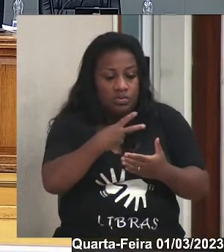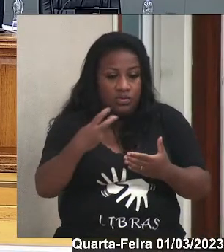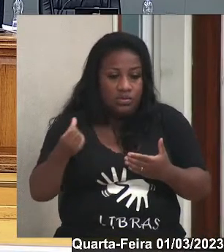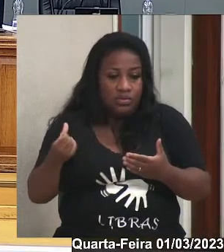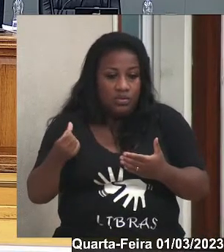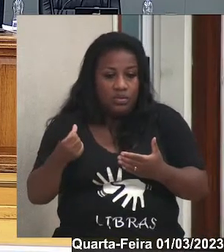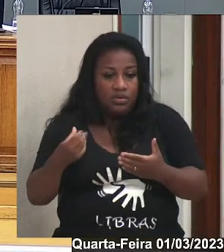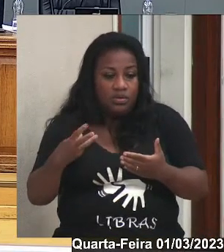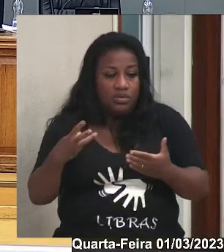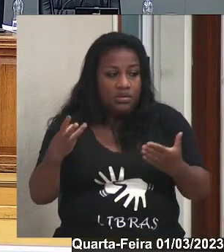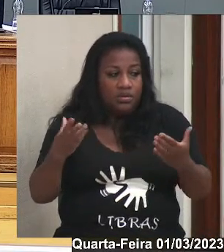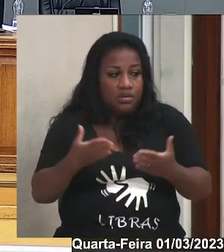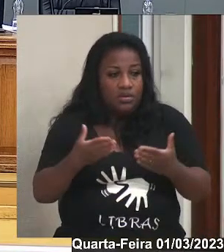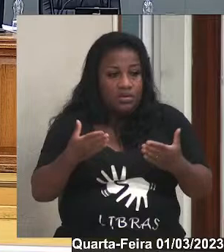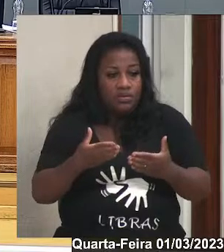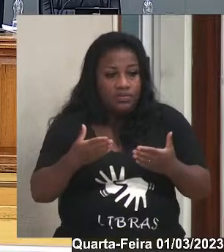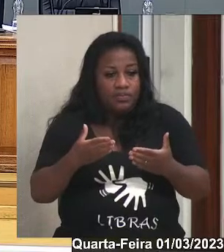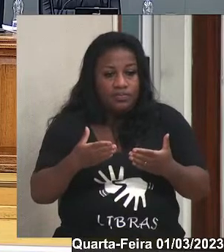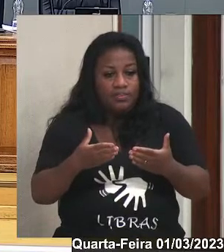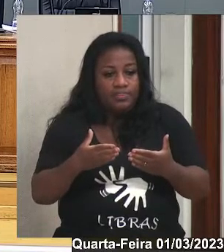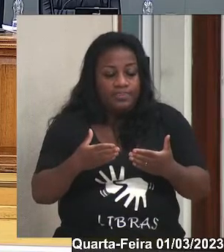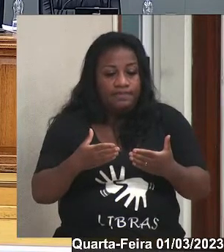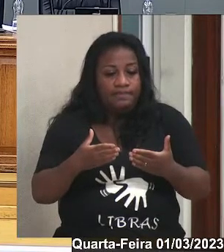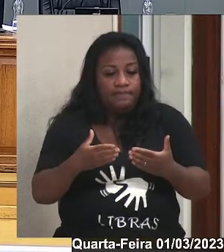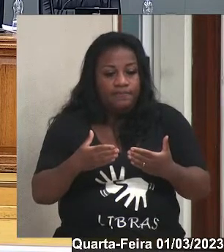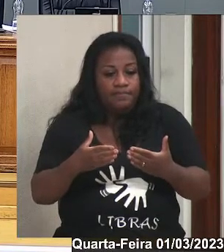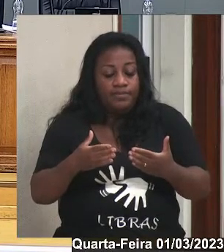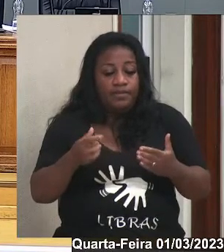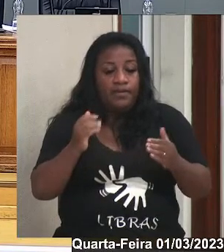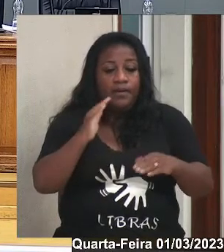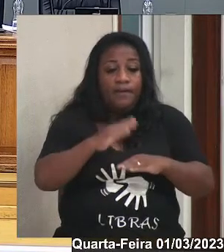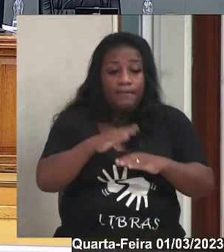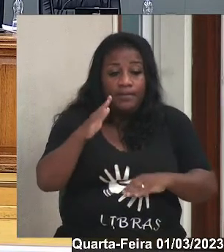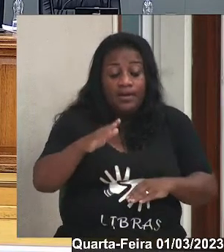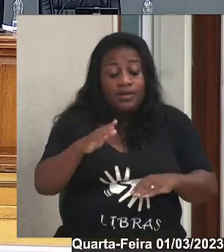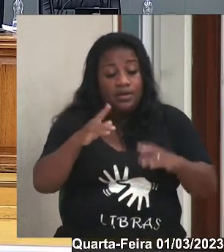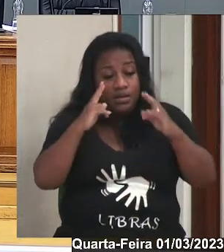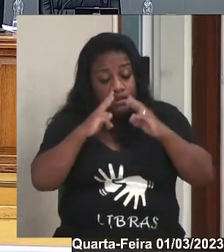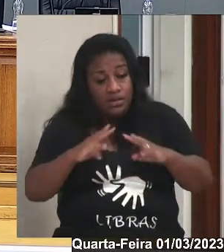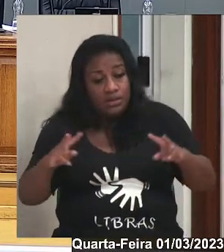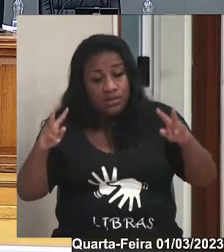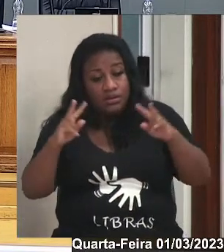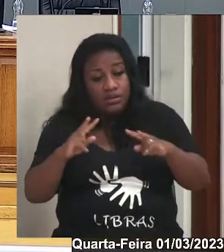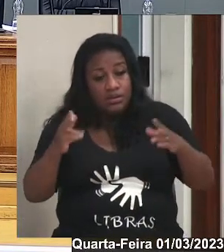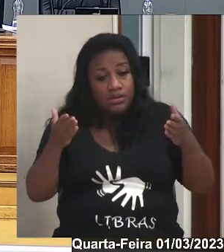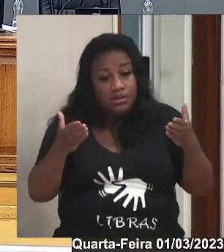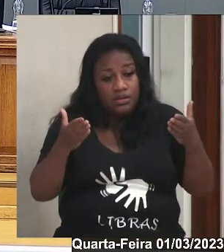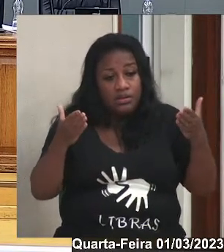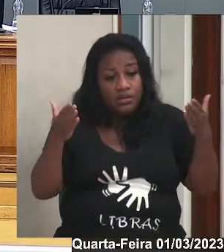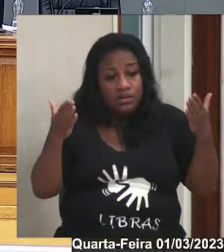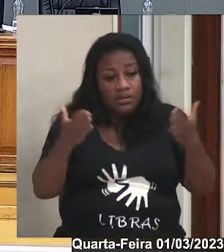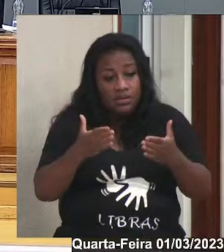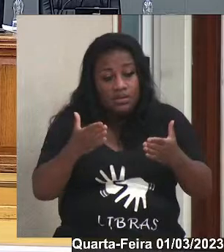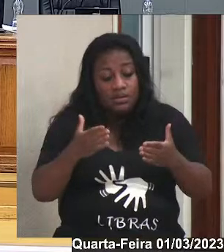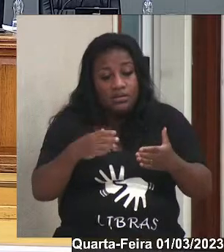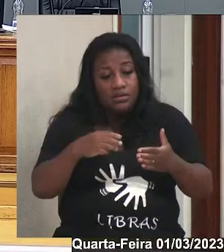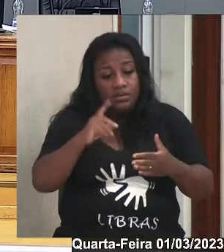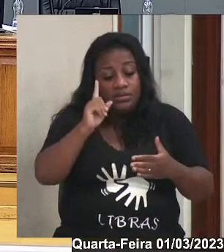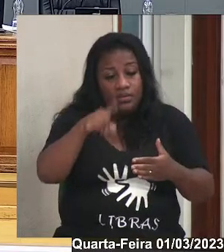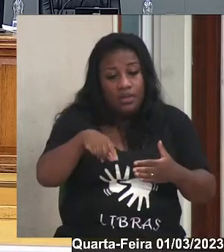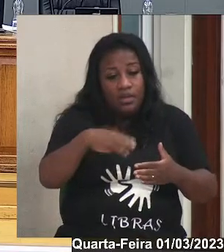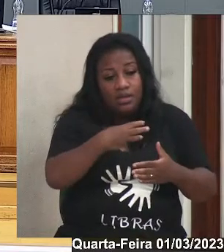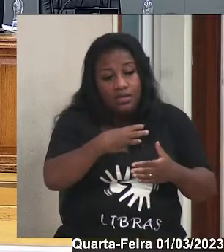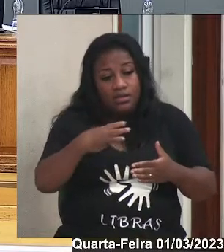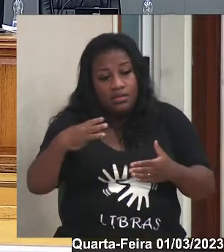28/2023. Indica ao chefe do Poder Executivo Municipal que seja efetuado estudo para regularização fundiária no conjunto habitacional Parque da Chácara.